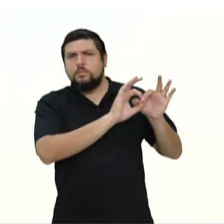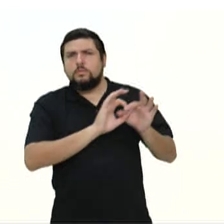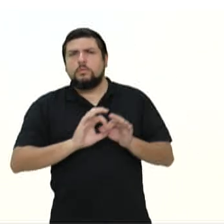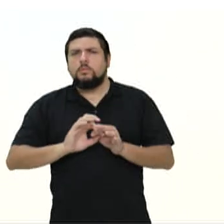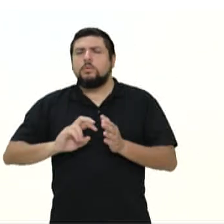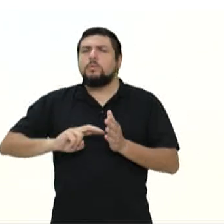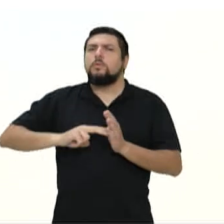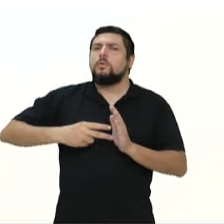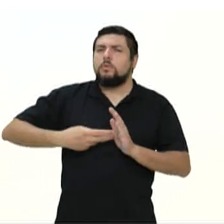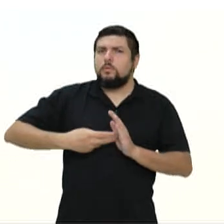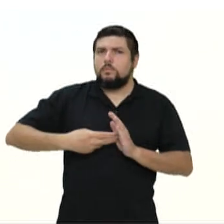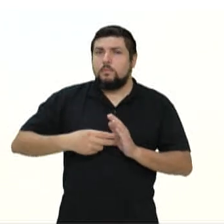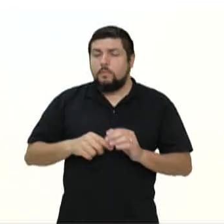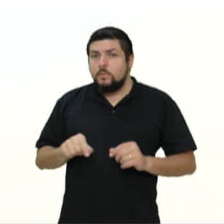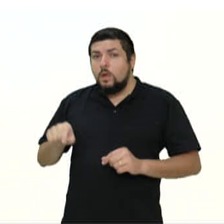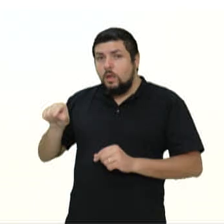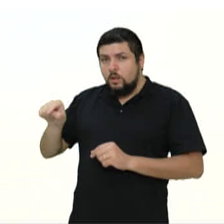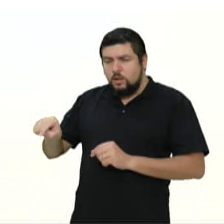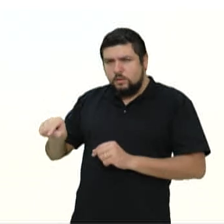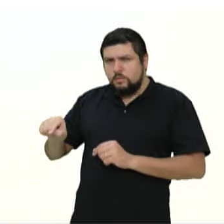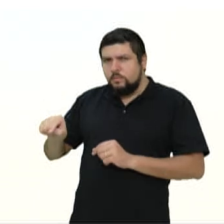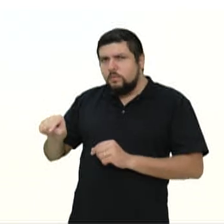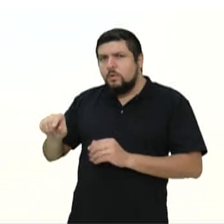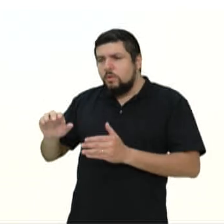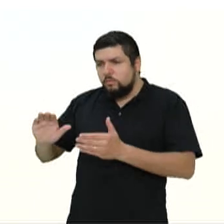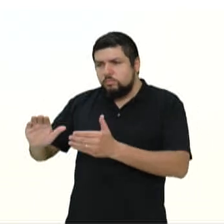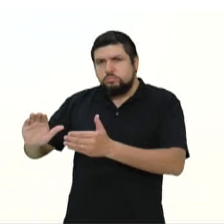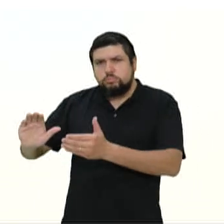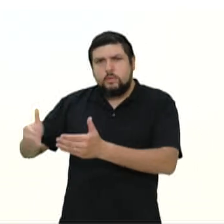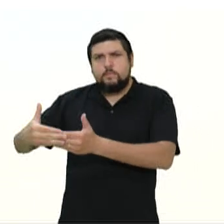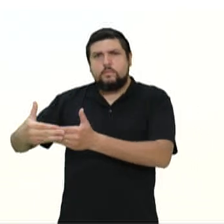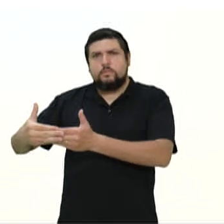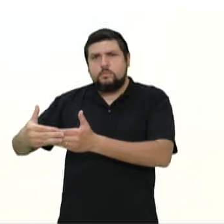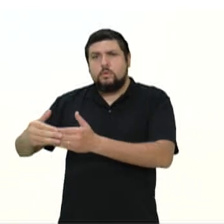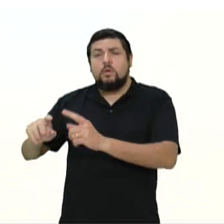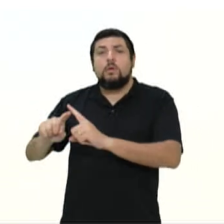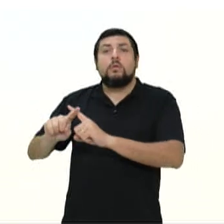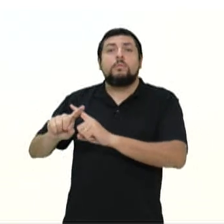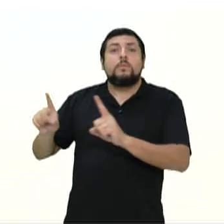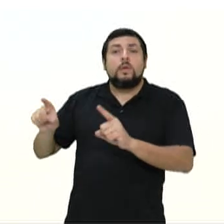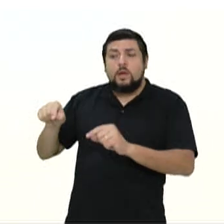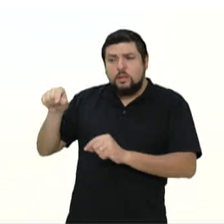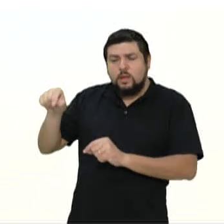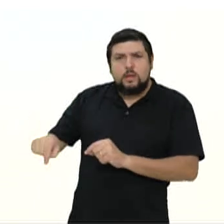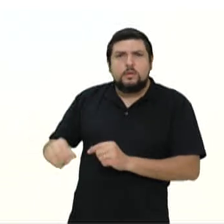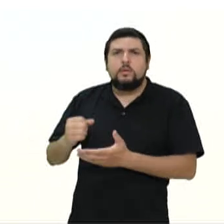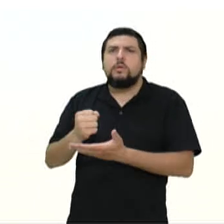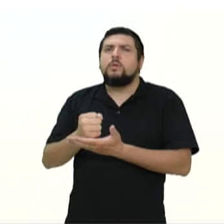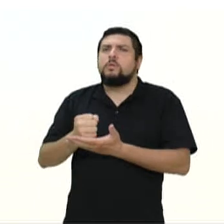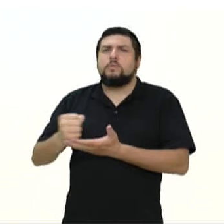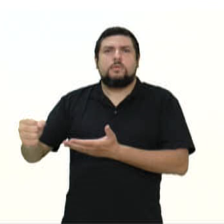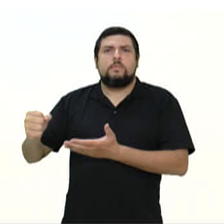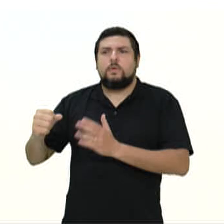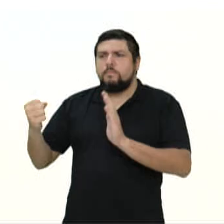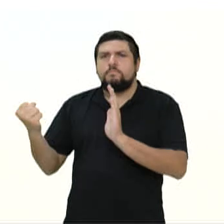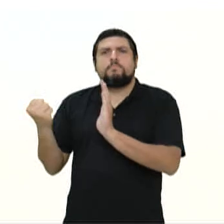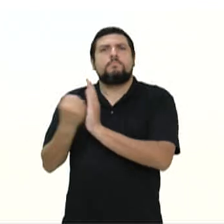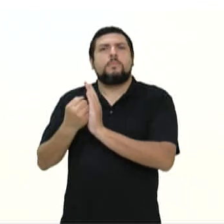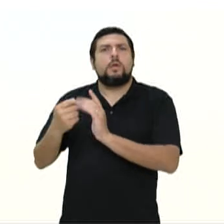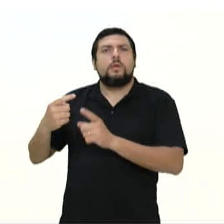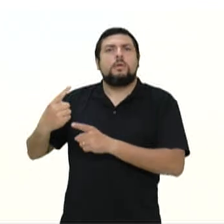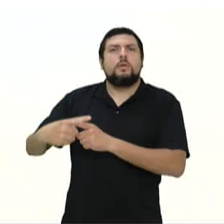que, mesmo fechando o lixão, no local permanecerão as marcas dos estragos